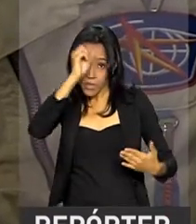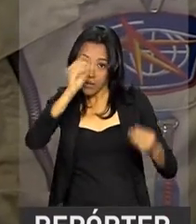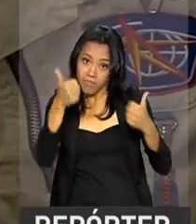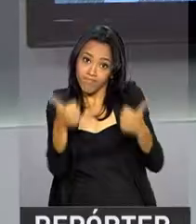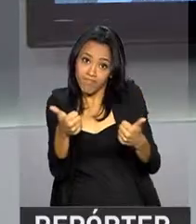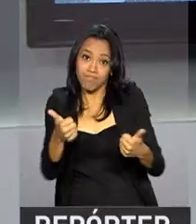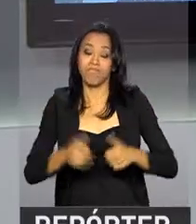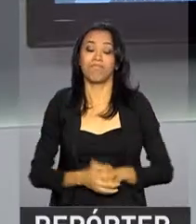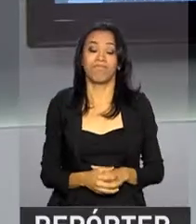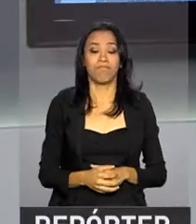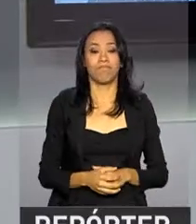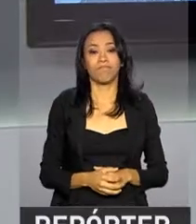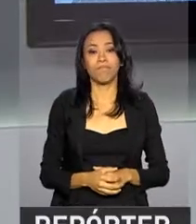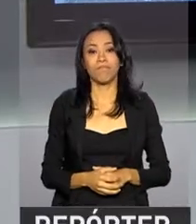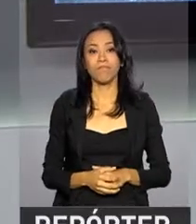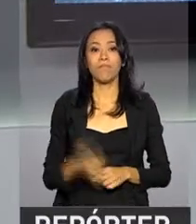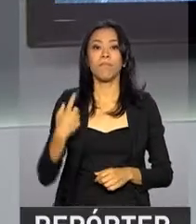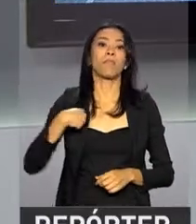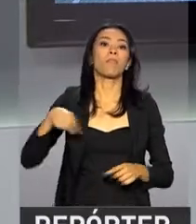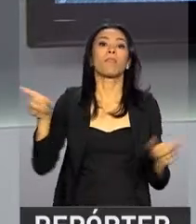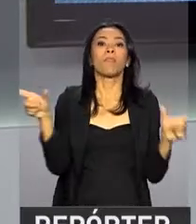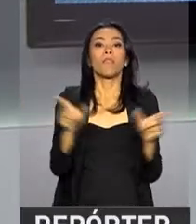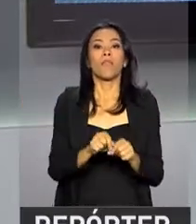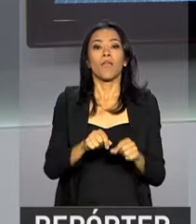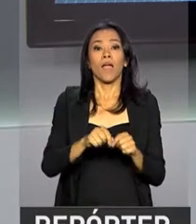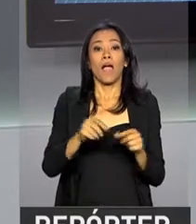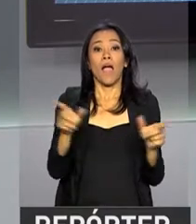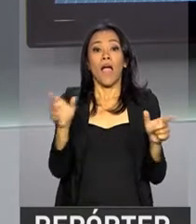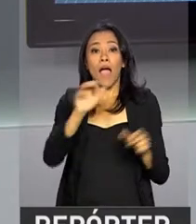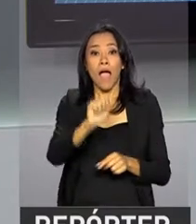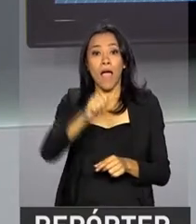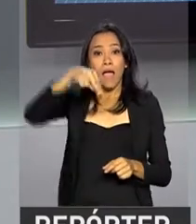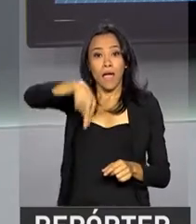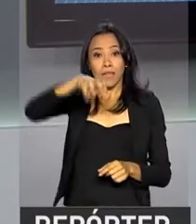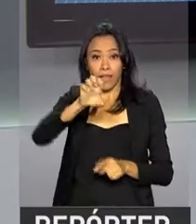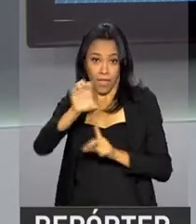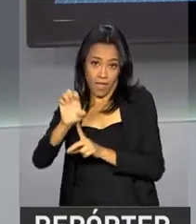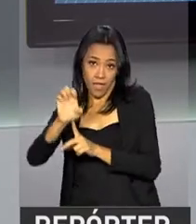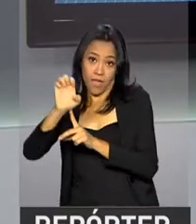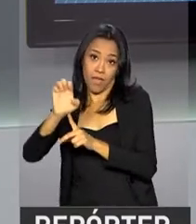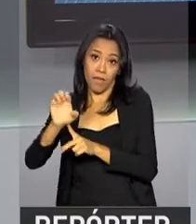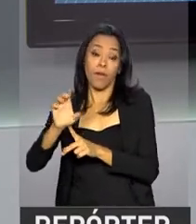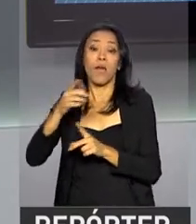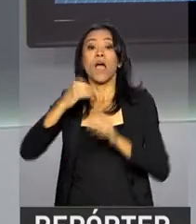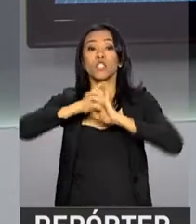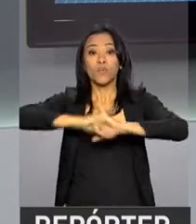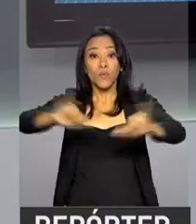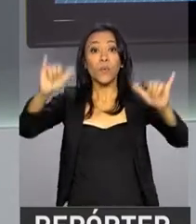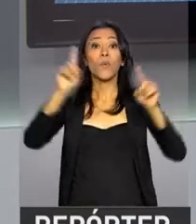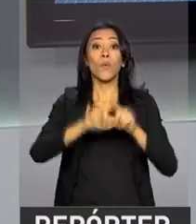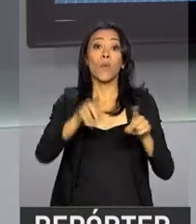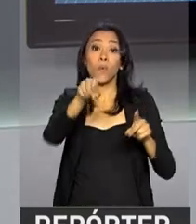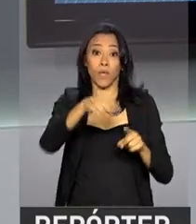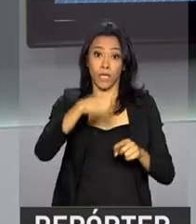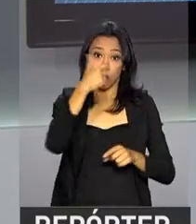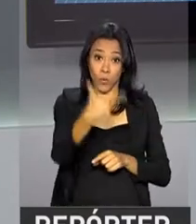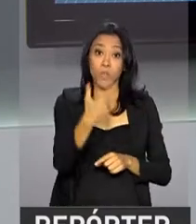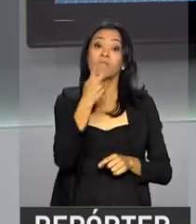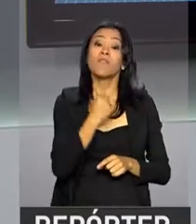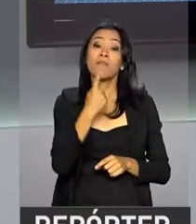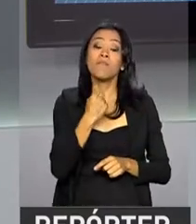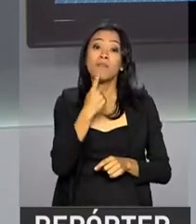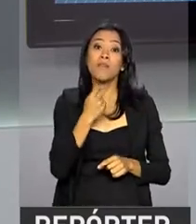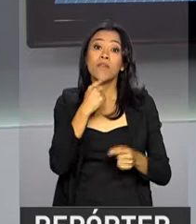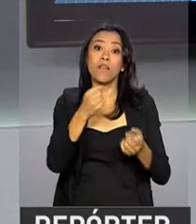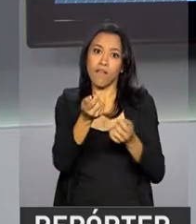bastante. A Agência Nacional de Energia Elétrica, ANEEL, divulgou que o patamar 2 de bandeira tarifária vermelha vai